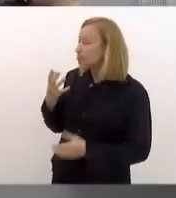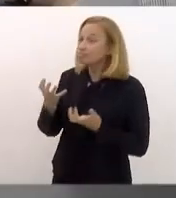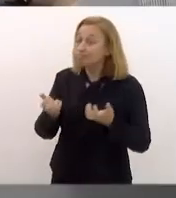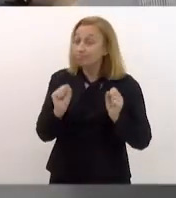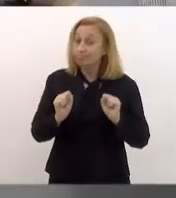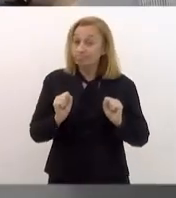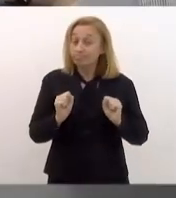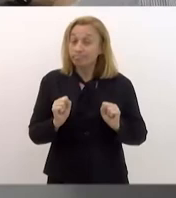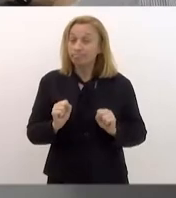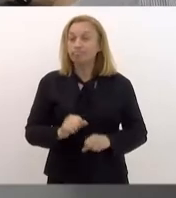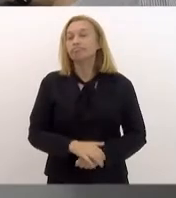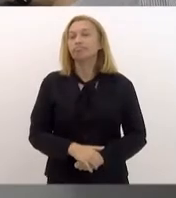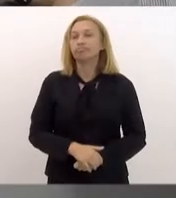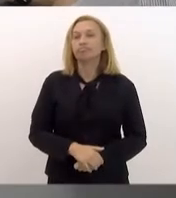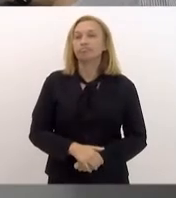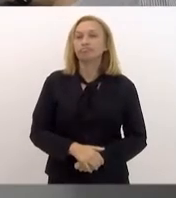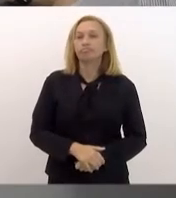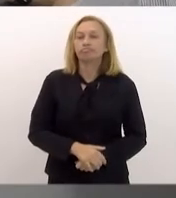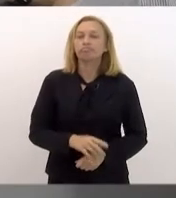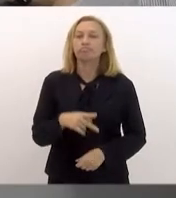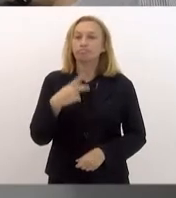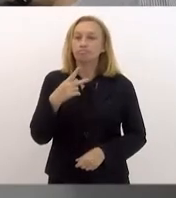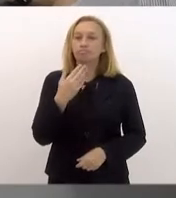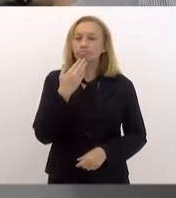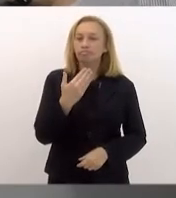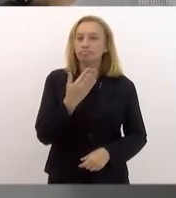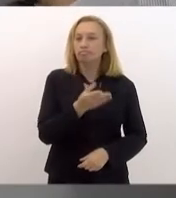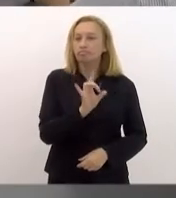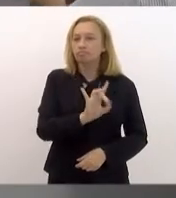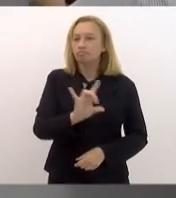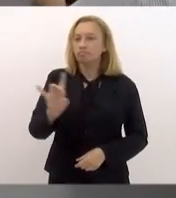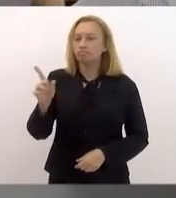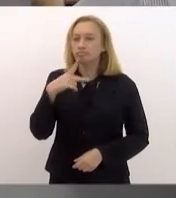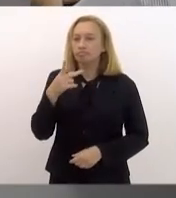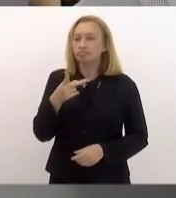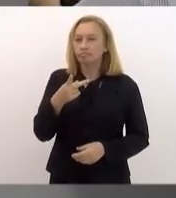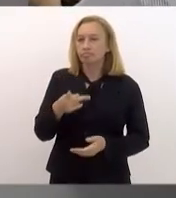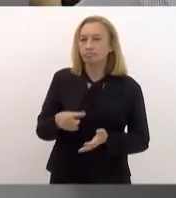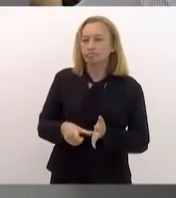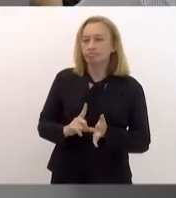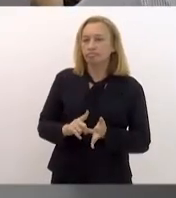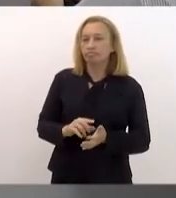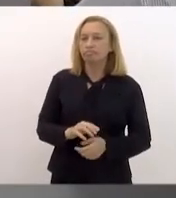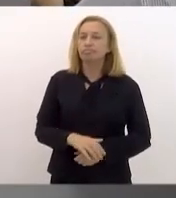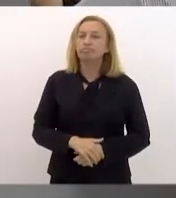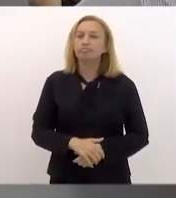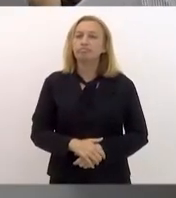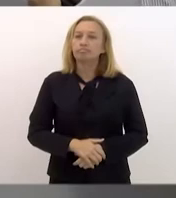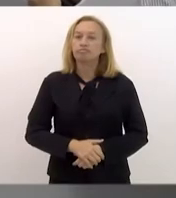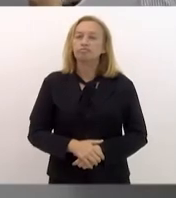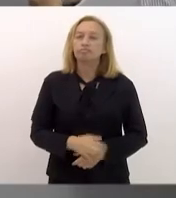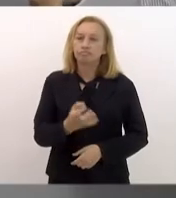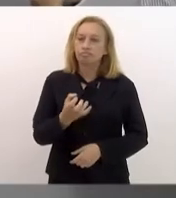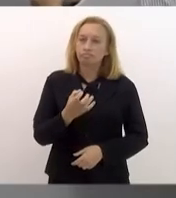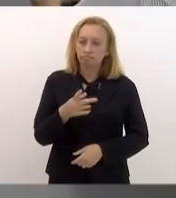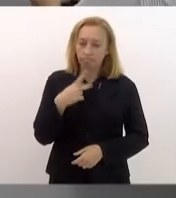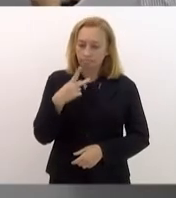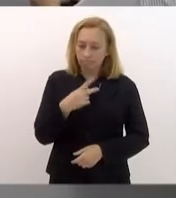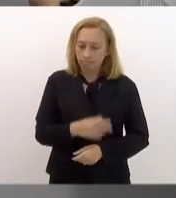Finalmente? Final? É porque eu vou fazer os encaminhamentos, se você quiser fazer uma observação antes. Tá legal. Não, eu queria